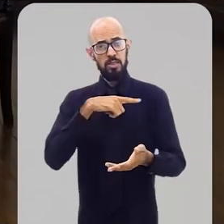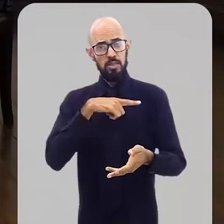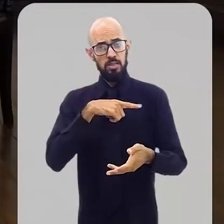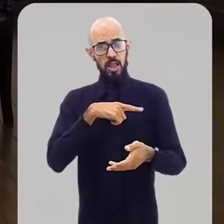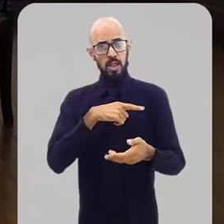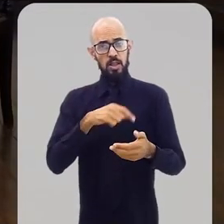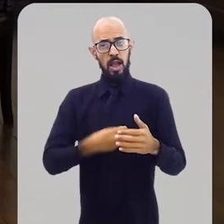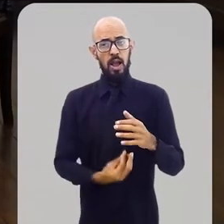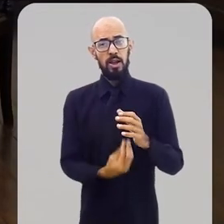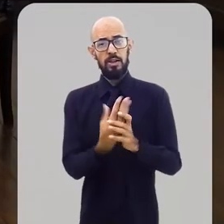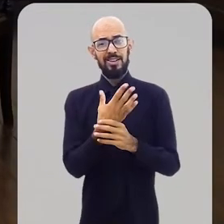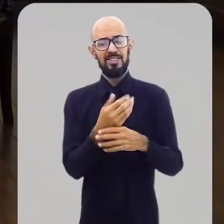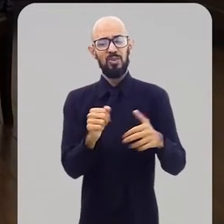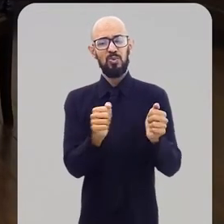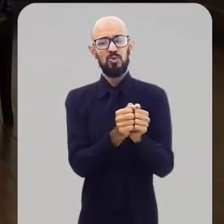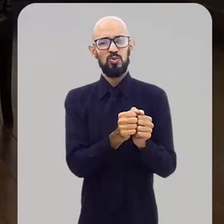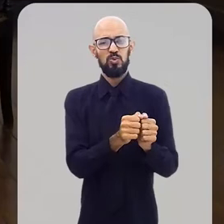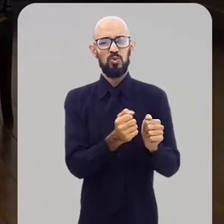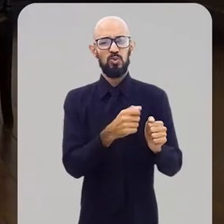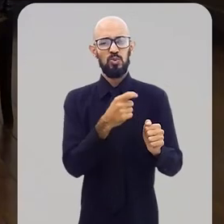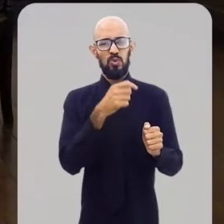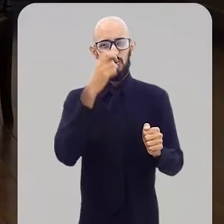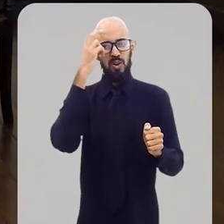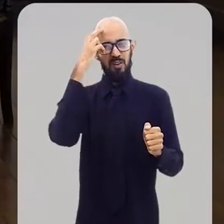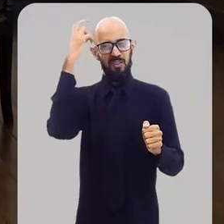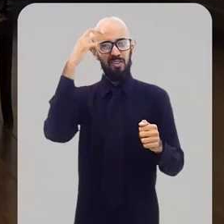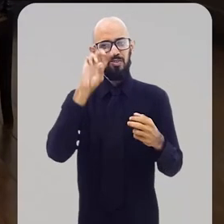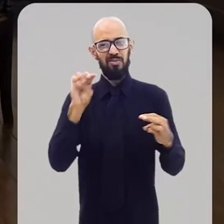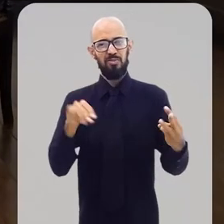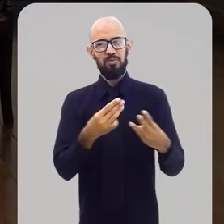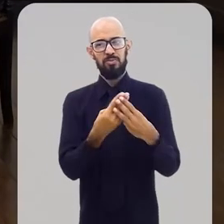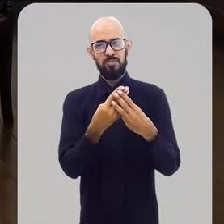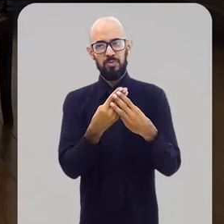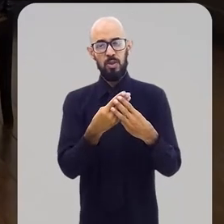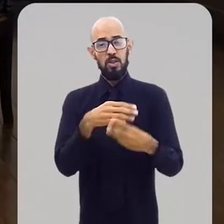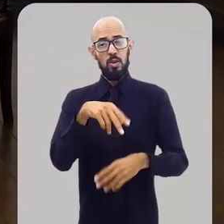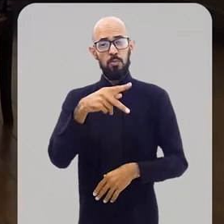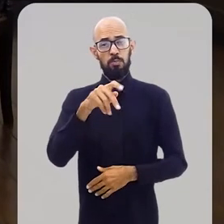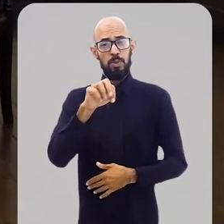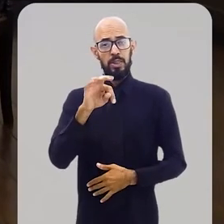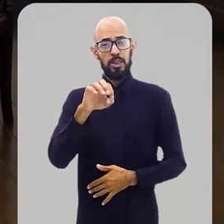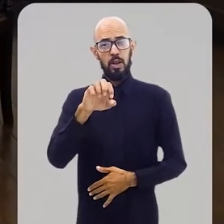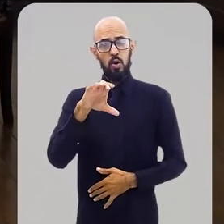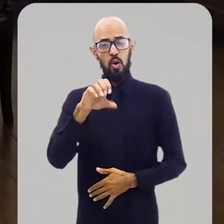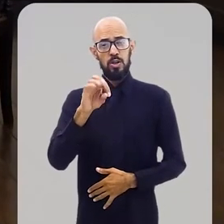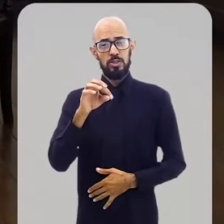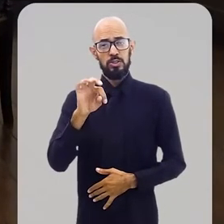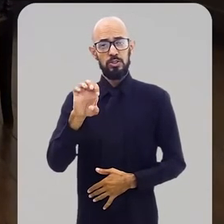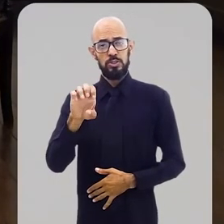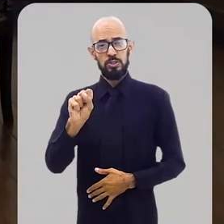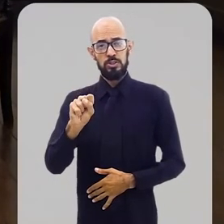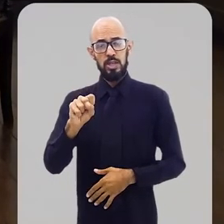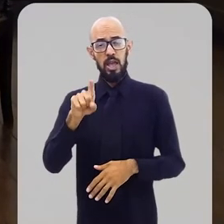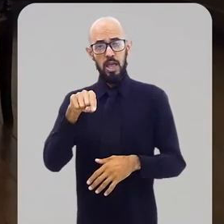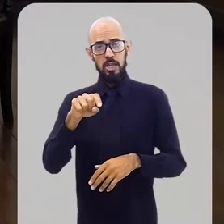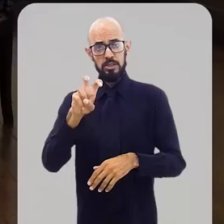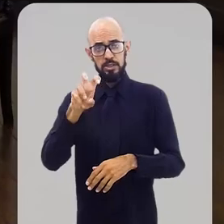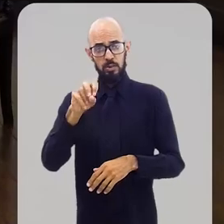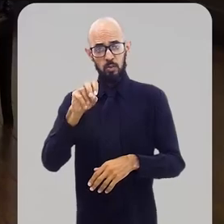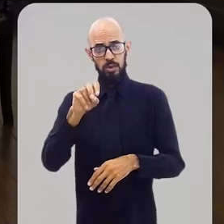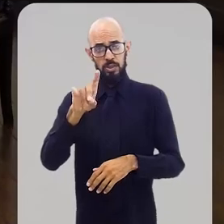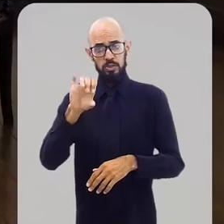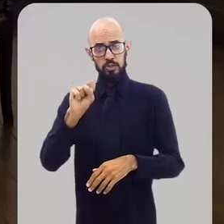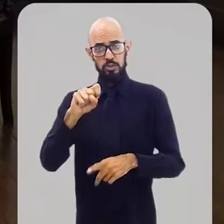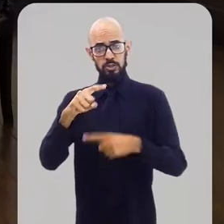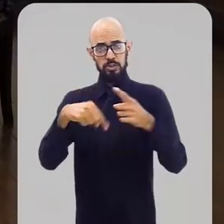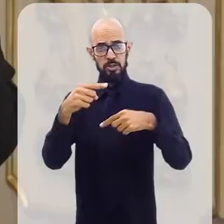acontecia Pentecostes Pentecostes é o momento é dos 50 dias após a páscoa do Senhor e esse evento